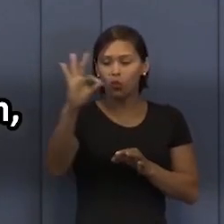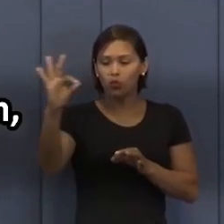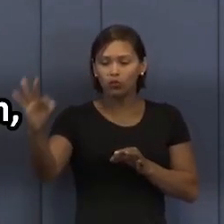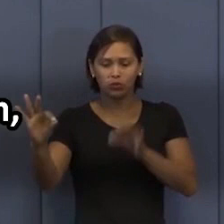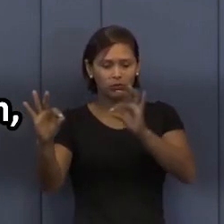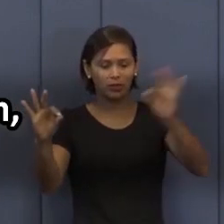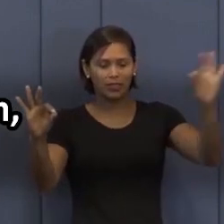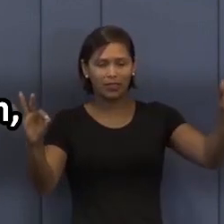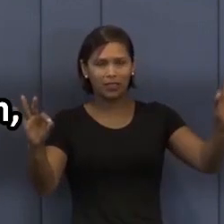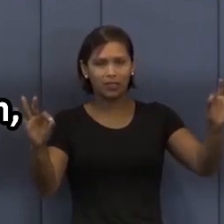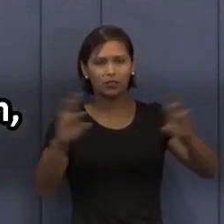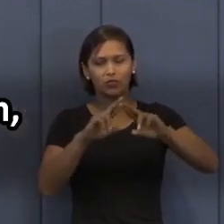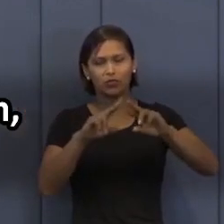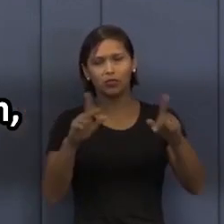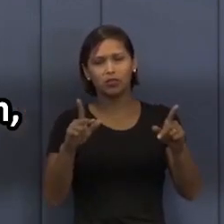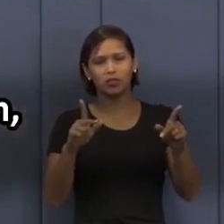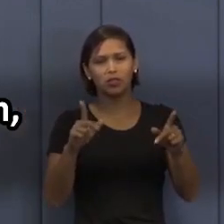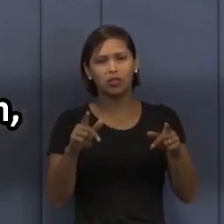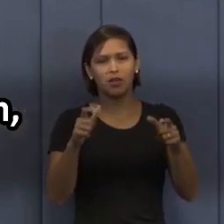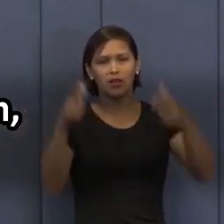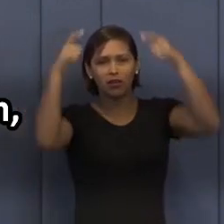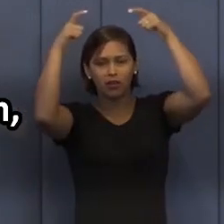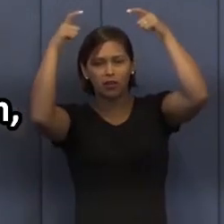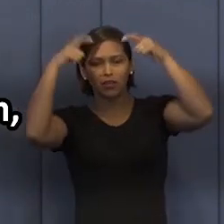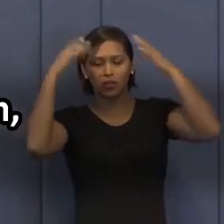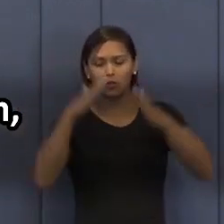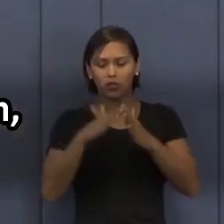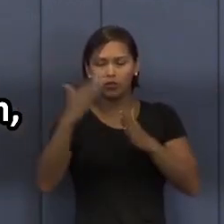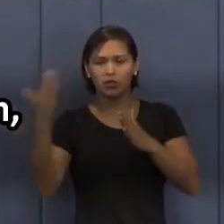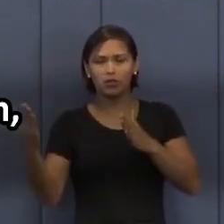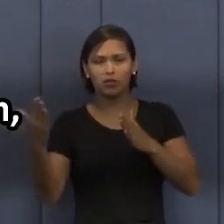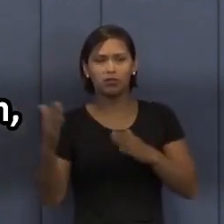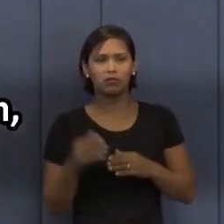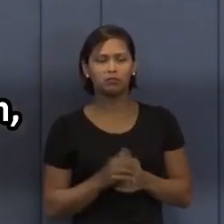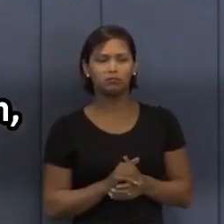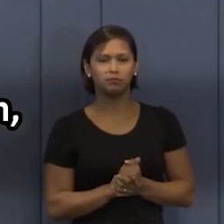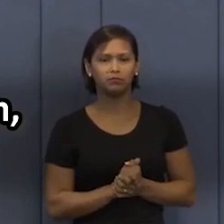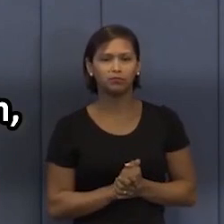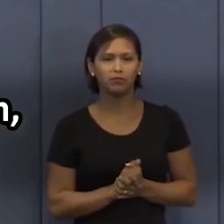Na outra ponta, em relação ao nacionalismo, você tem imperialismo.